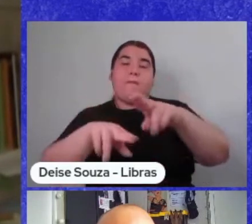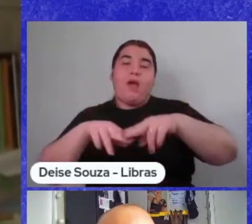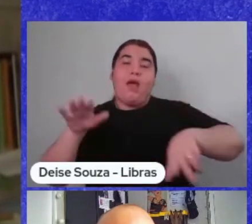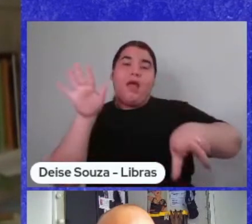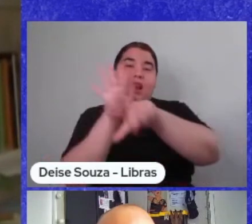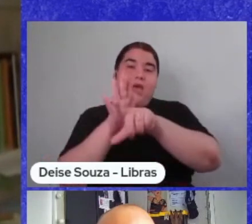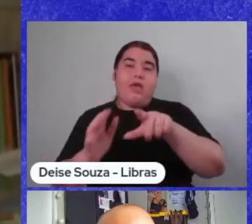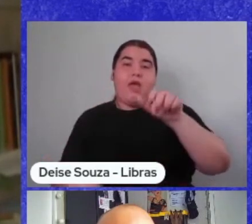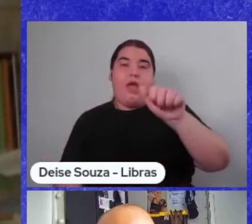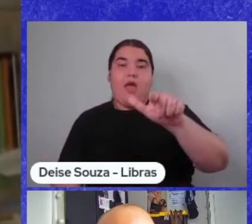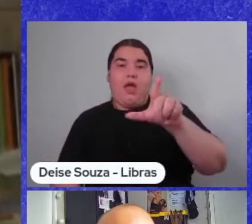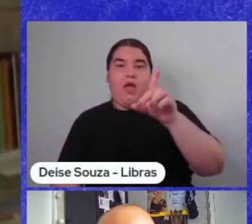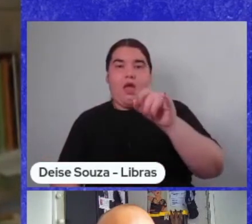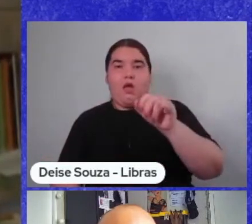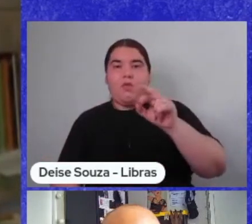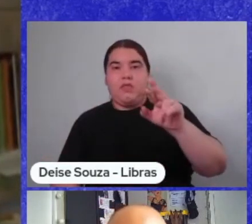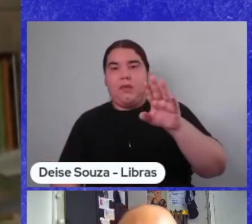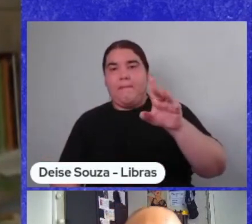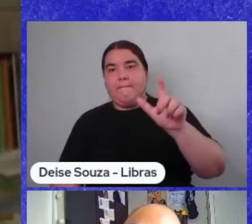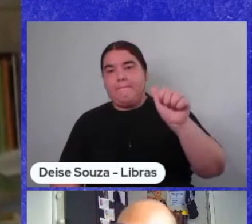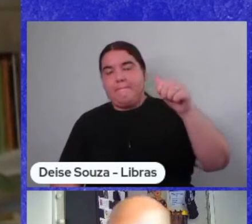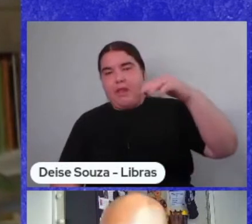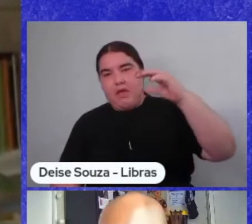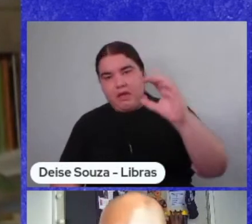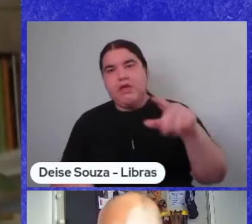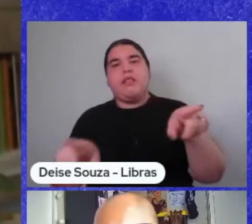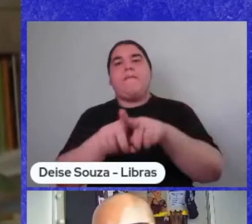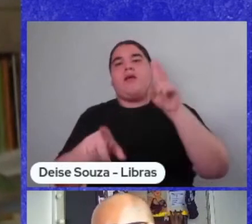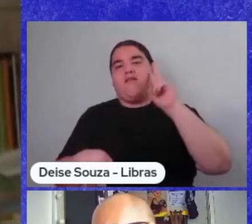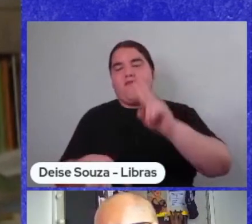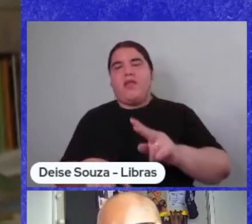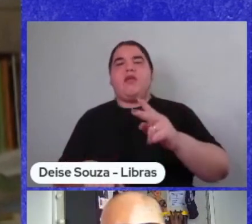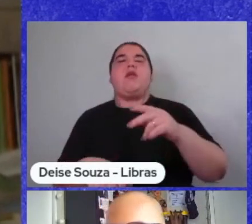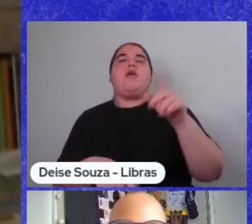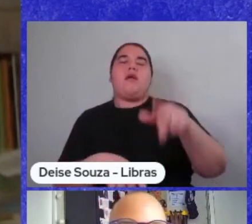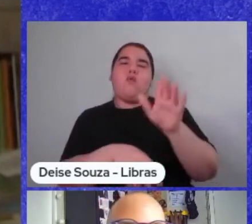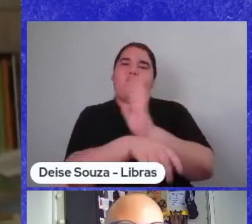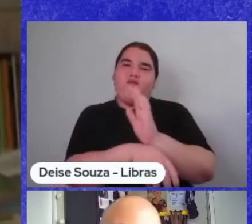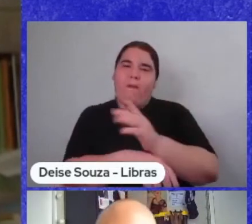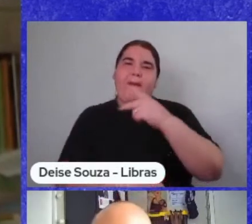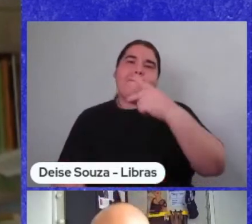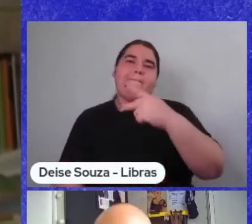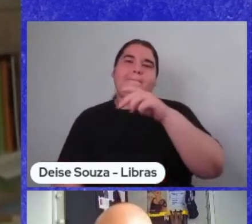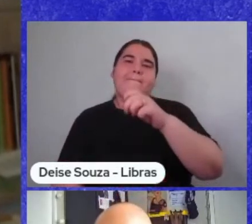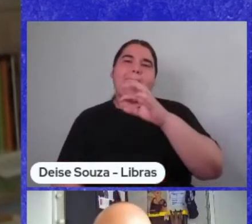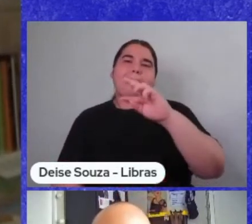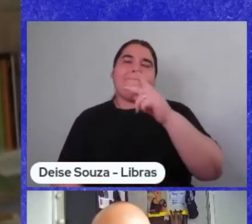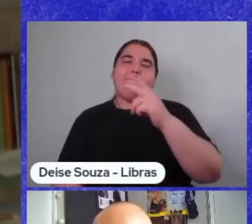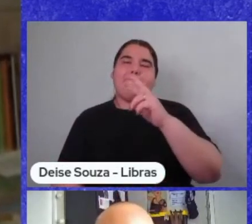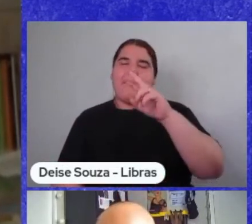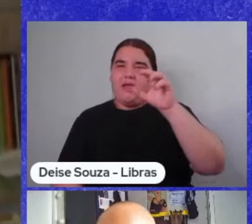feito do Petrus Cariri, que foi super premiado, que é A Praia do Fim do Mundo, a Marcela Cartacho, já é da Lei Aldir Blanc também.